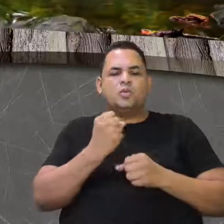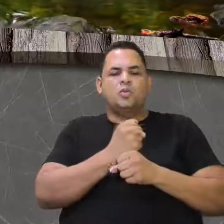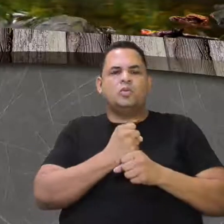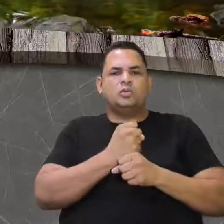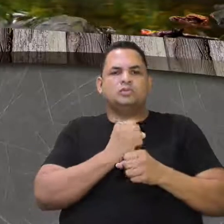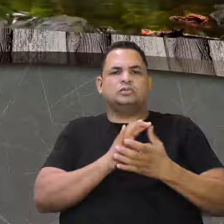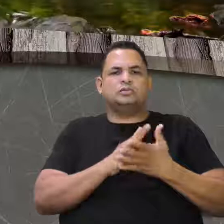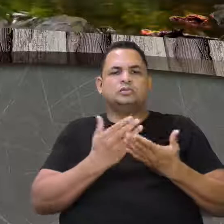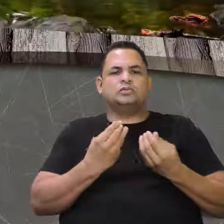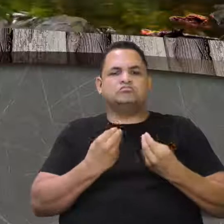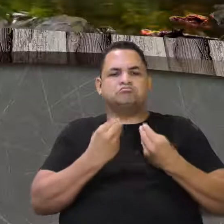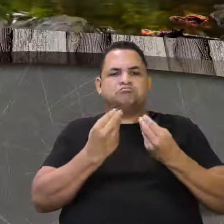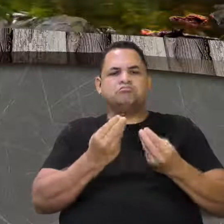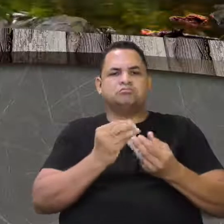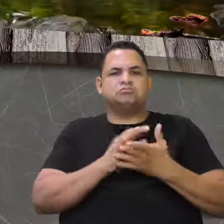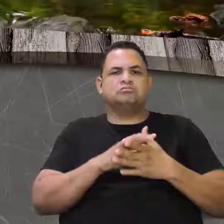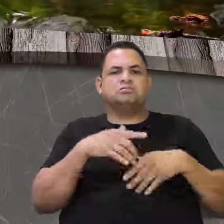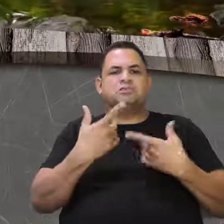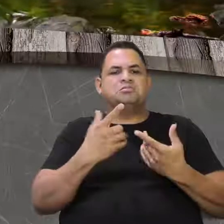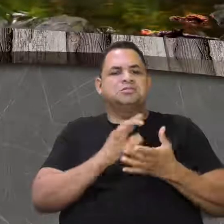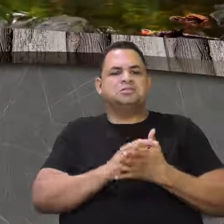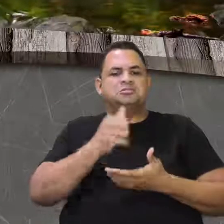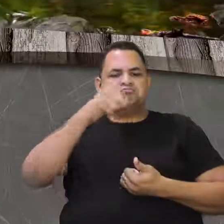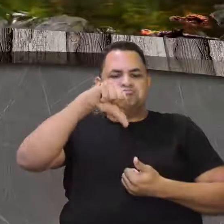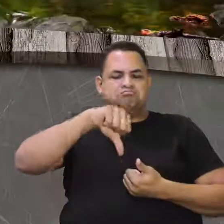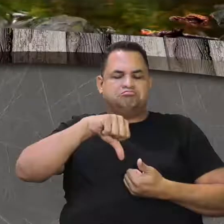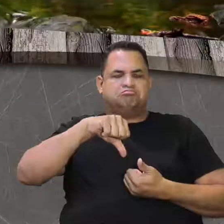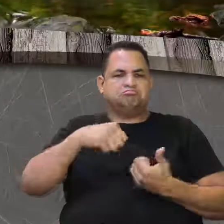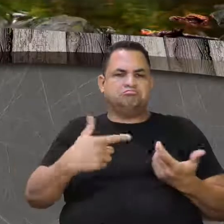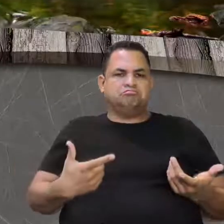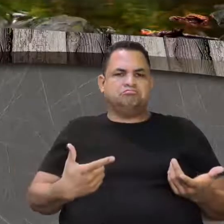aqueles nutrientes vão estar disponíveis, no outro ano você está zero.